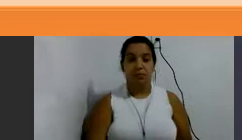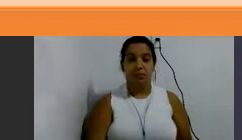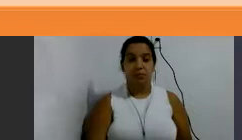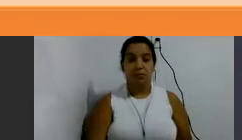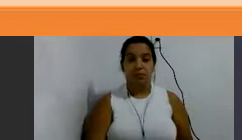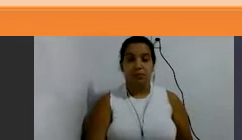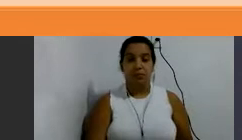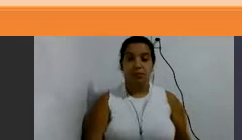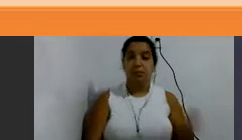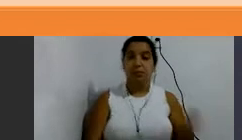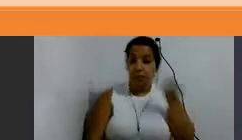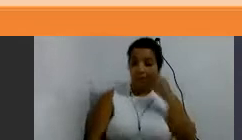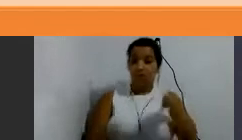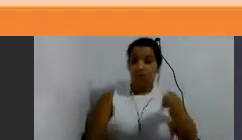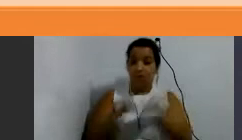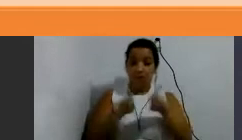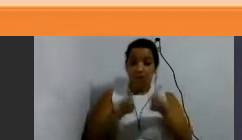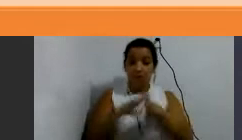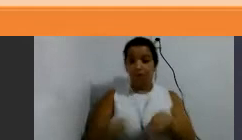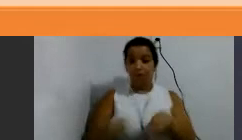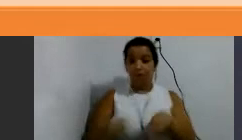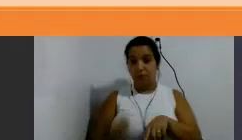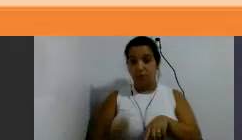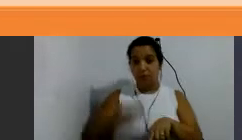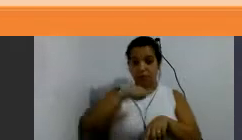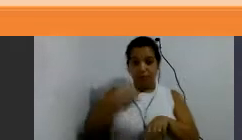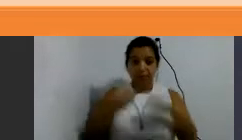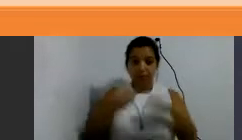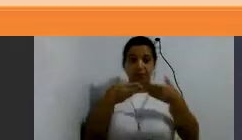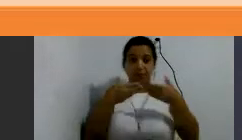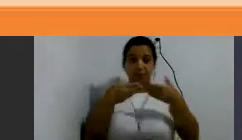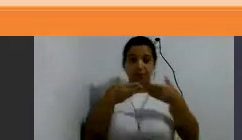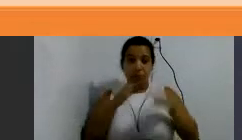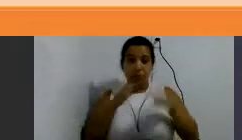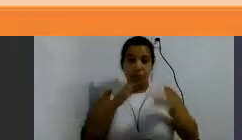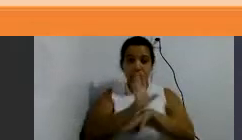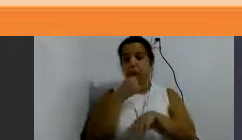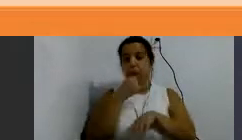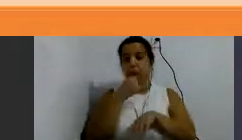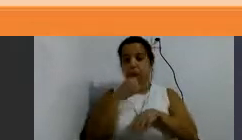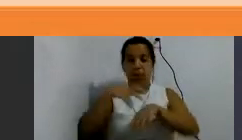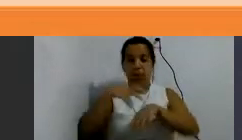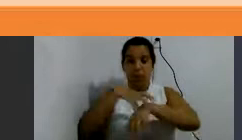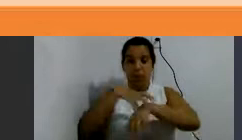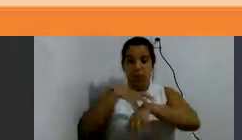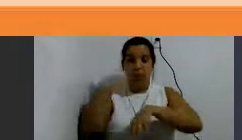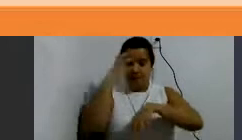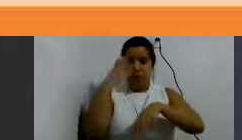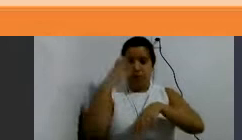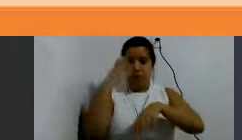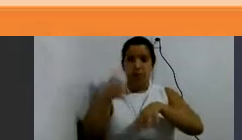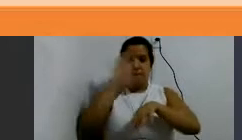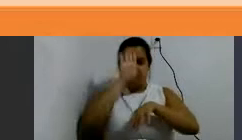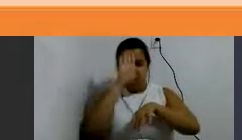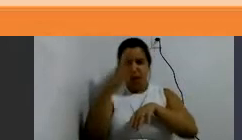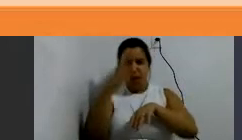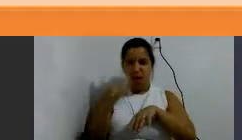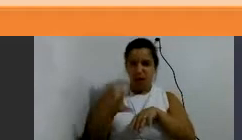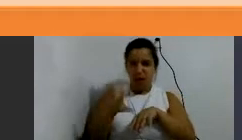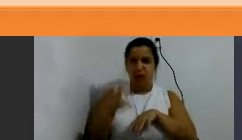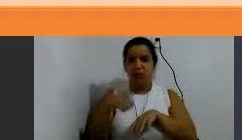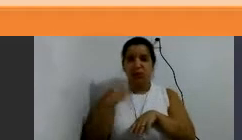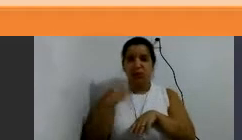gente vai ver presença de sinais de porta de entrada, como sinal de Romanhã, febre regular ou ausente, se